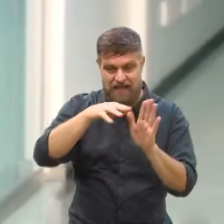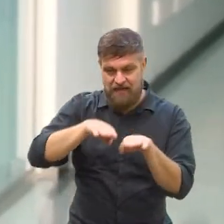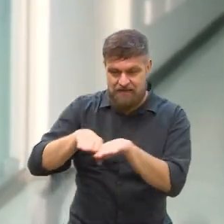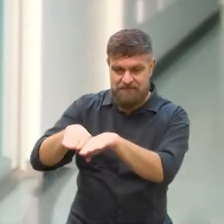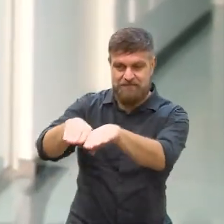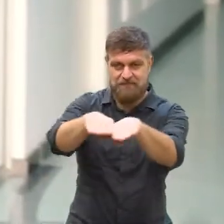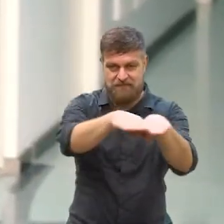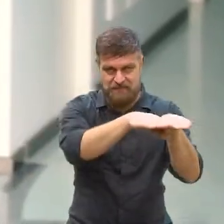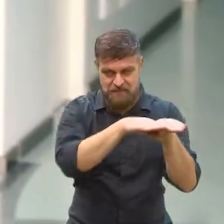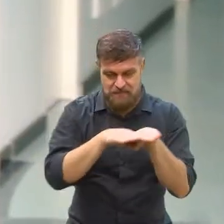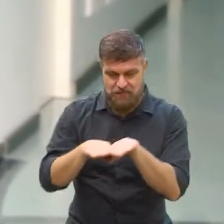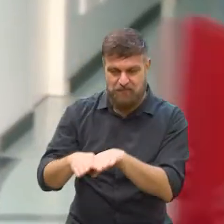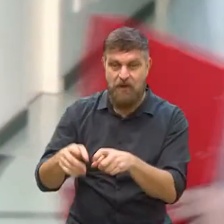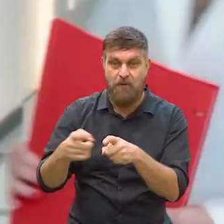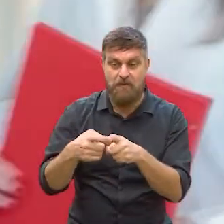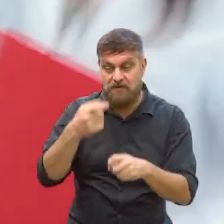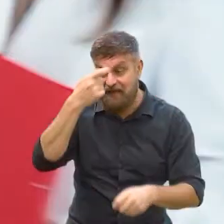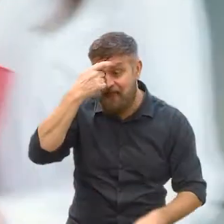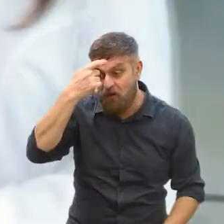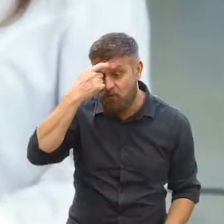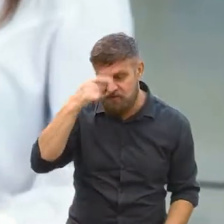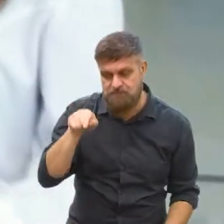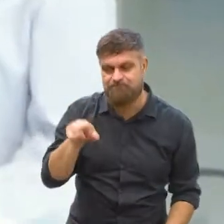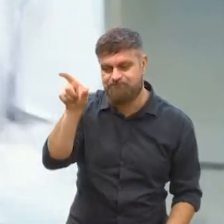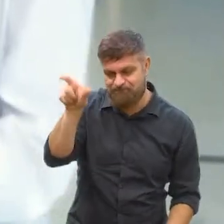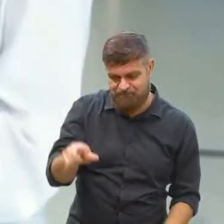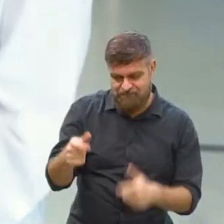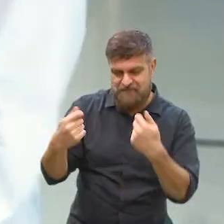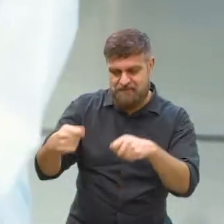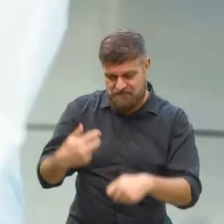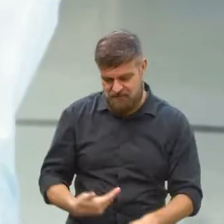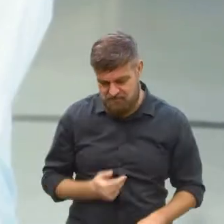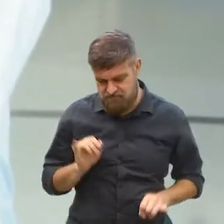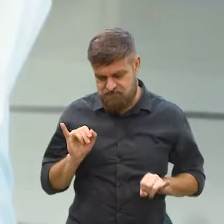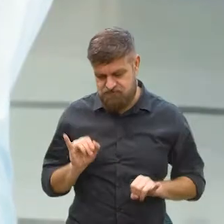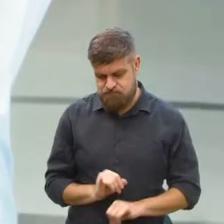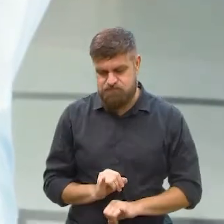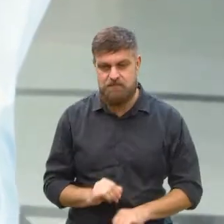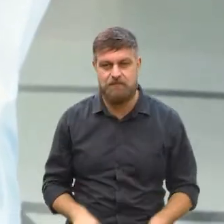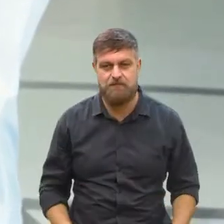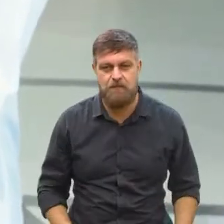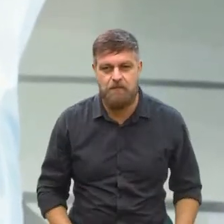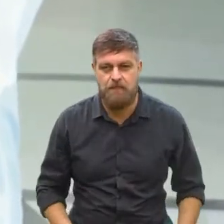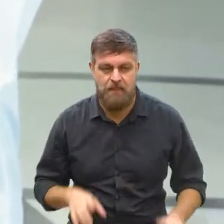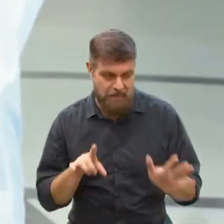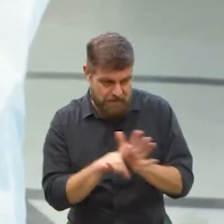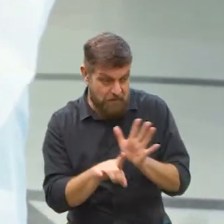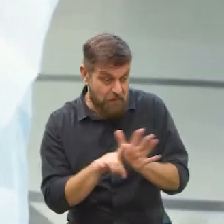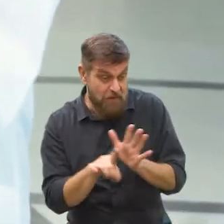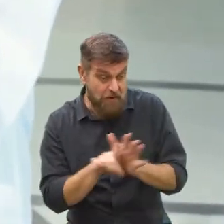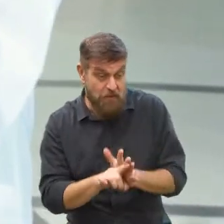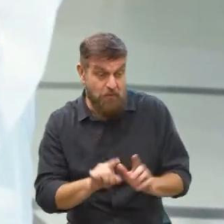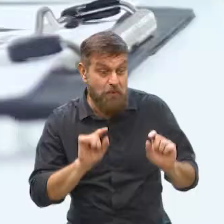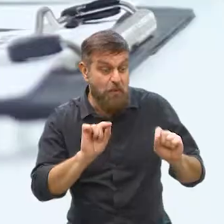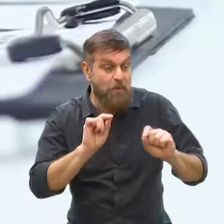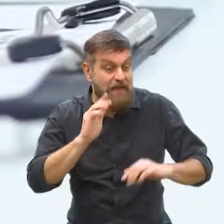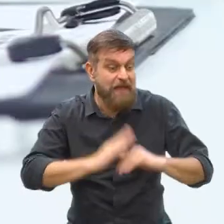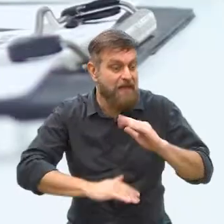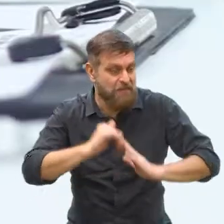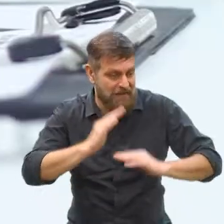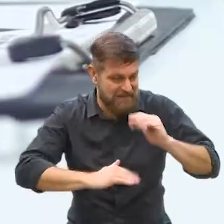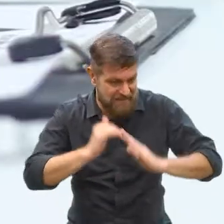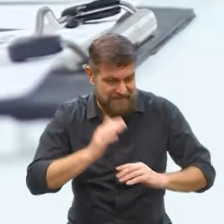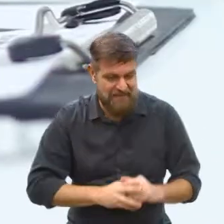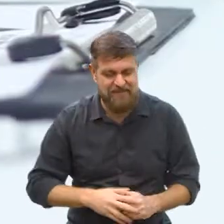consenso médico em torno desse assunto, qual seria a discussão pertinente em relação a isso, né? Se toda